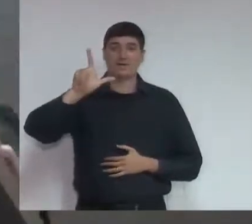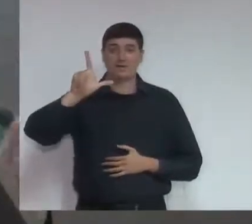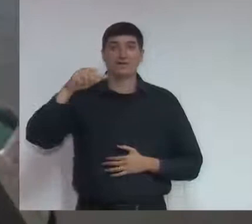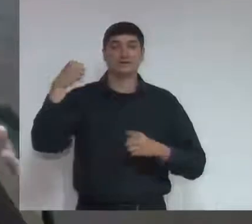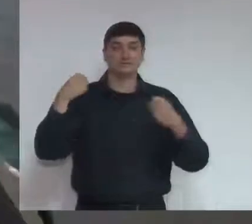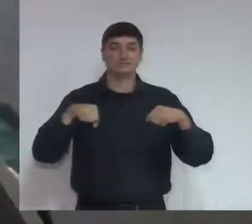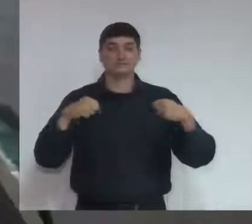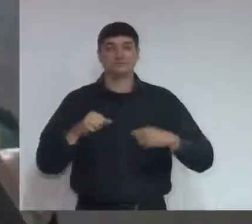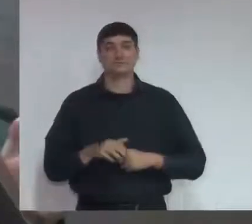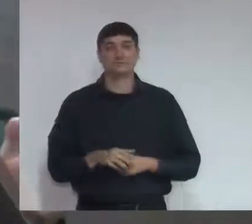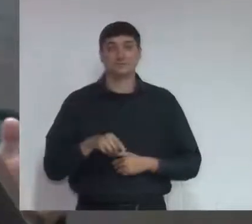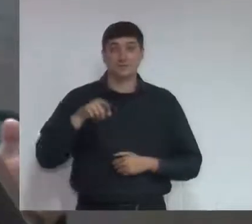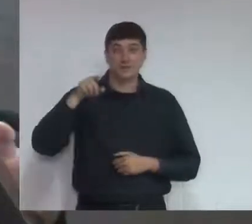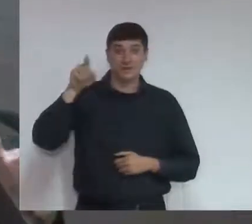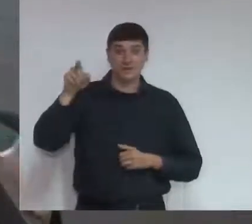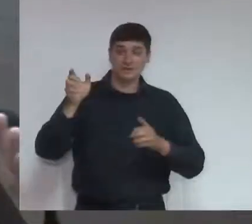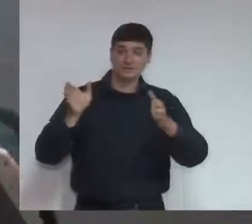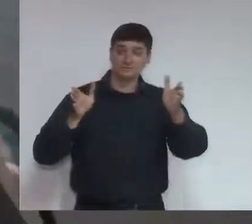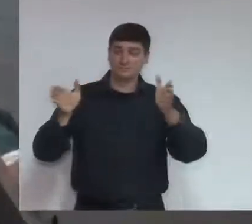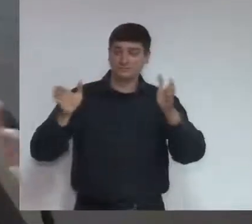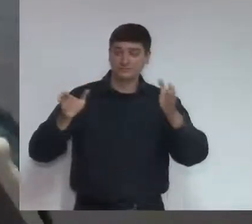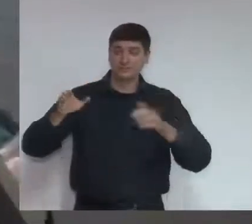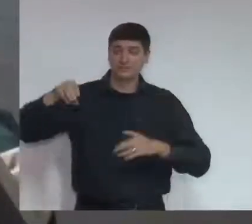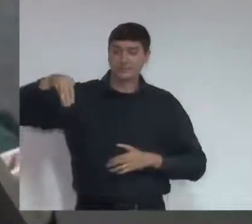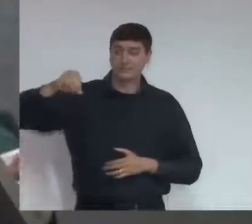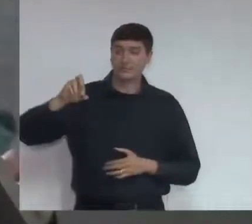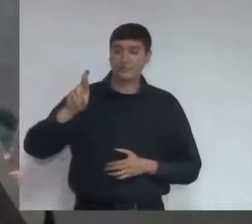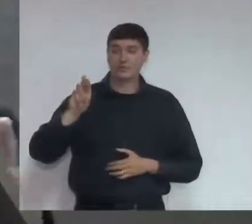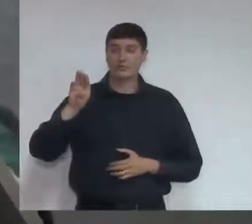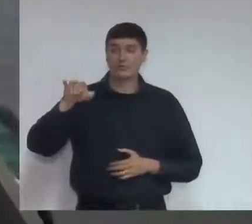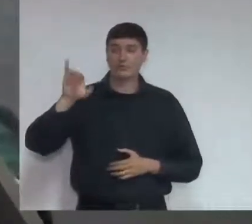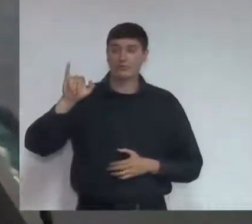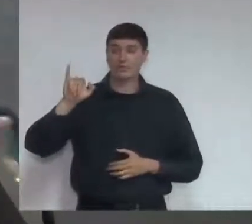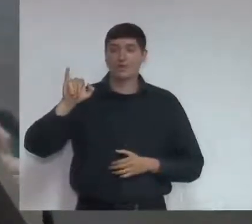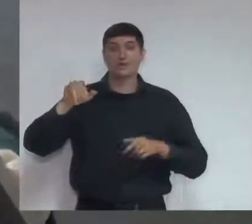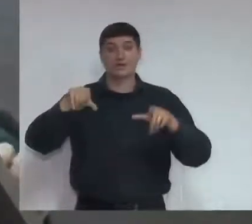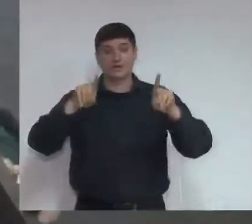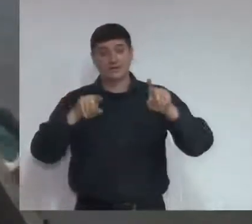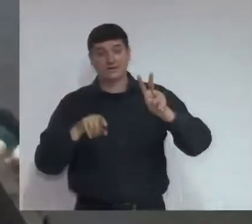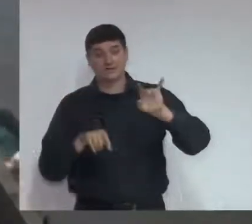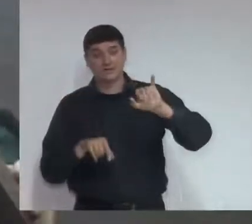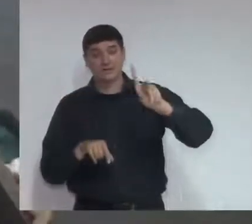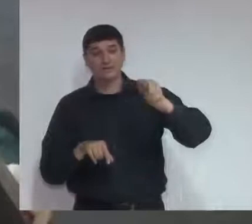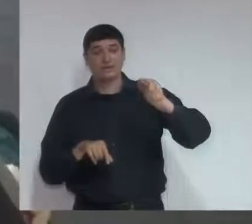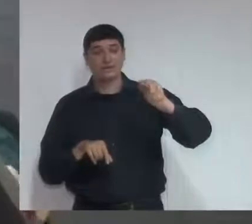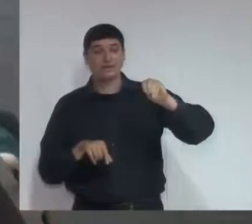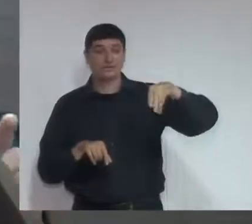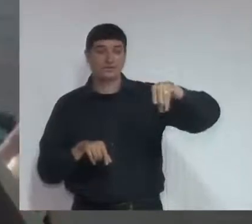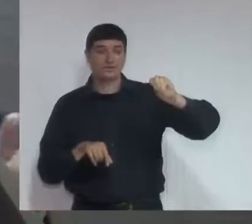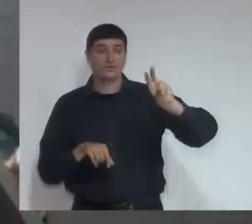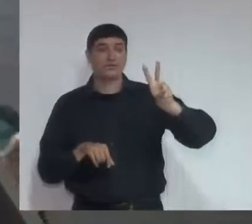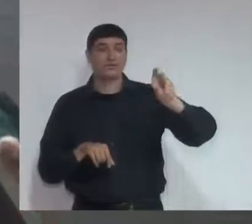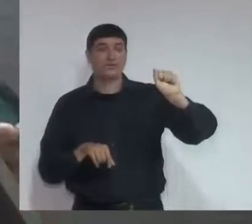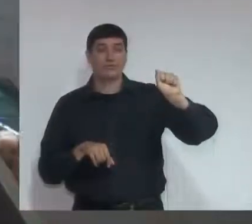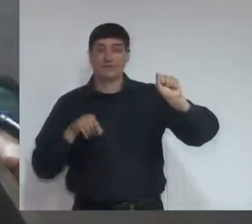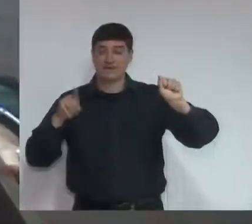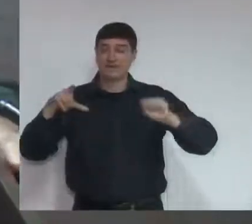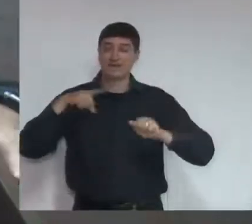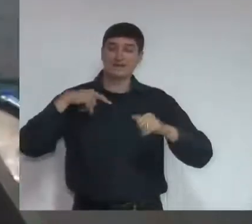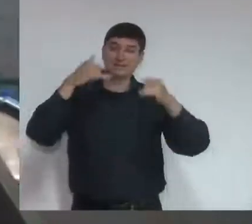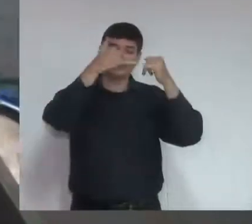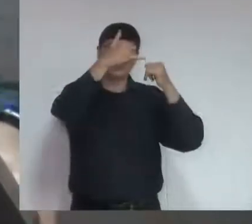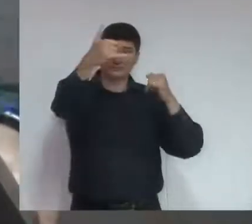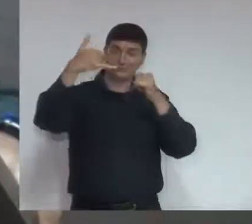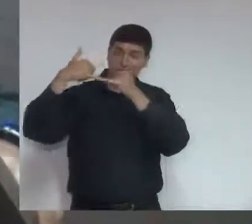na divisão Altos do Morumbi e Vida Nova, existem duas redes diferentes que alimentam a energia daquela região. Então, quando